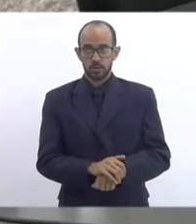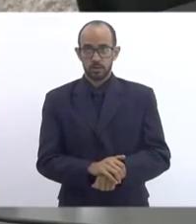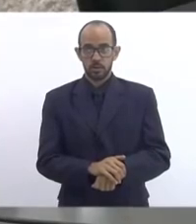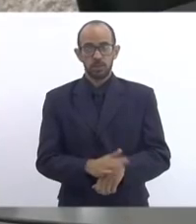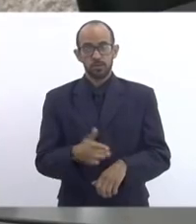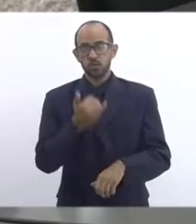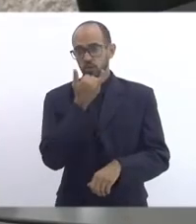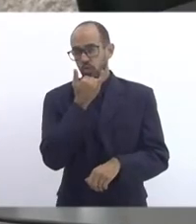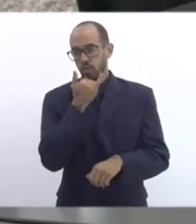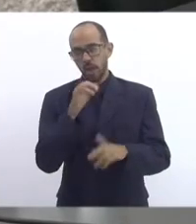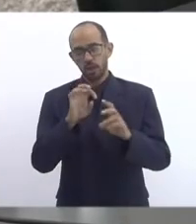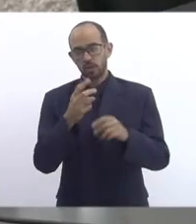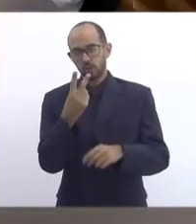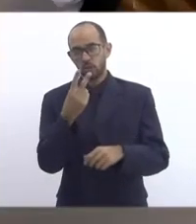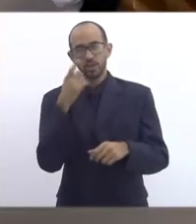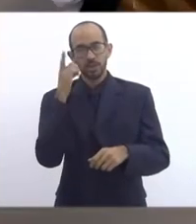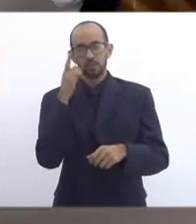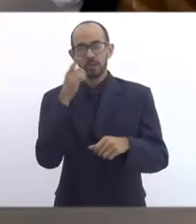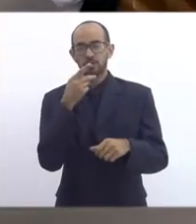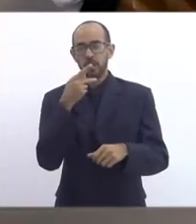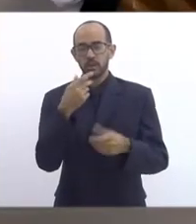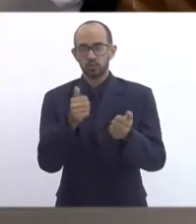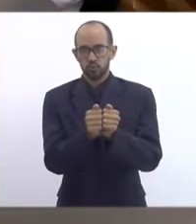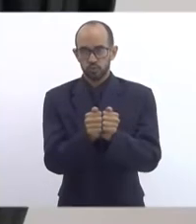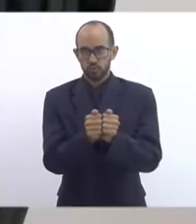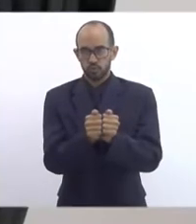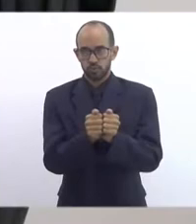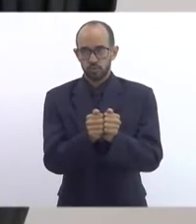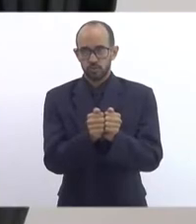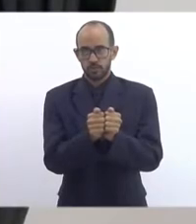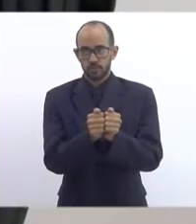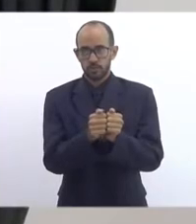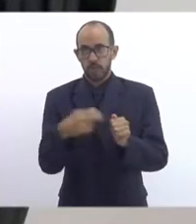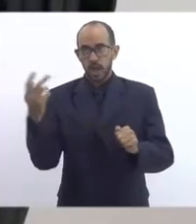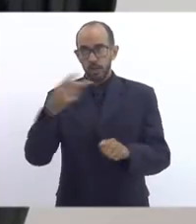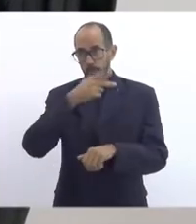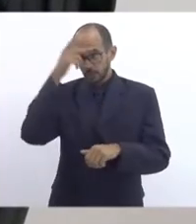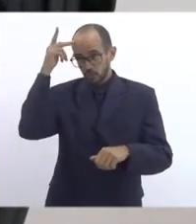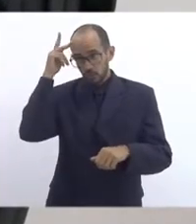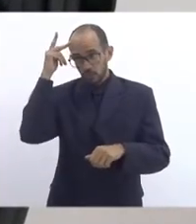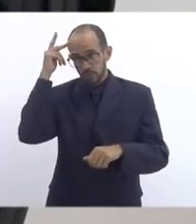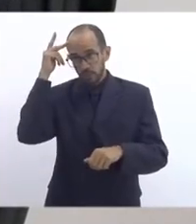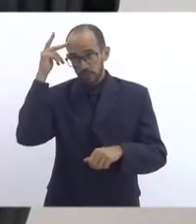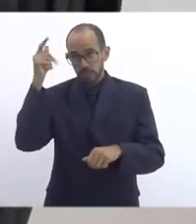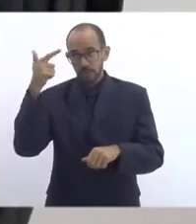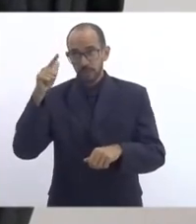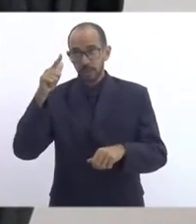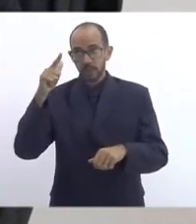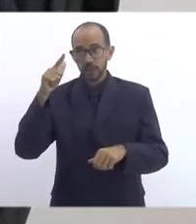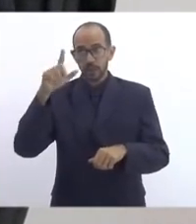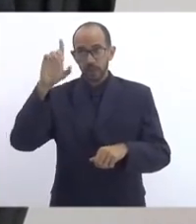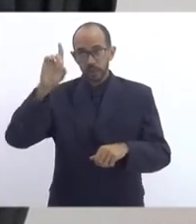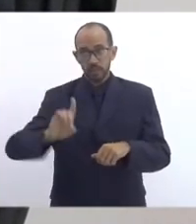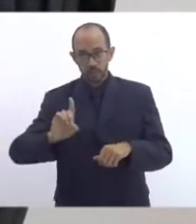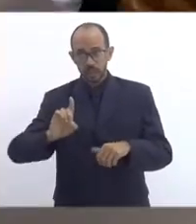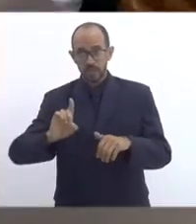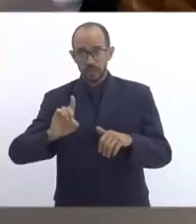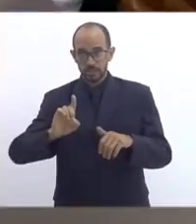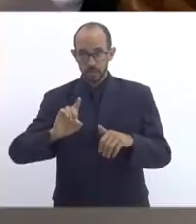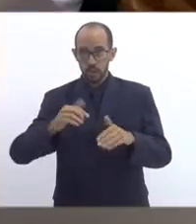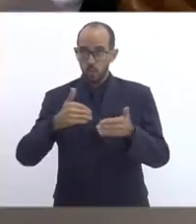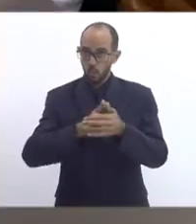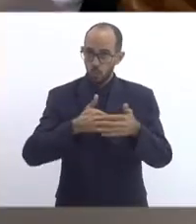Tá bom. E a pessoa que tem algumas deficiências ocultas não escreve o que elas são no crachá. O colar já significa... Apenas coloca o crachá,